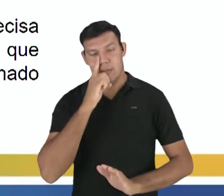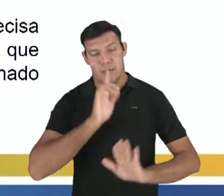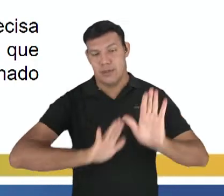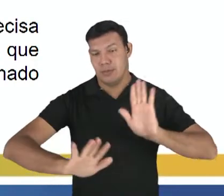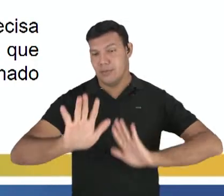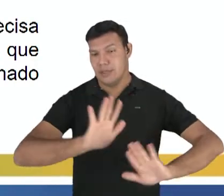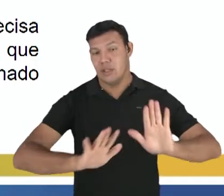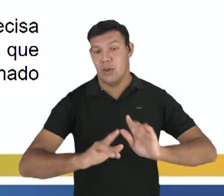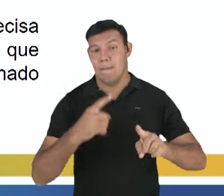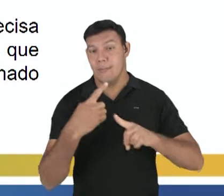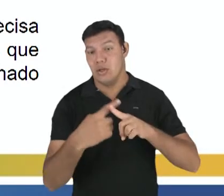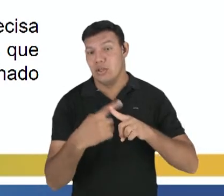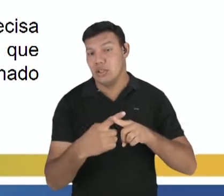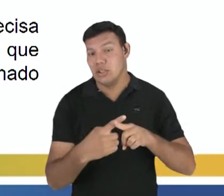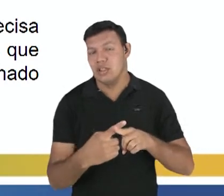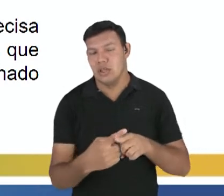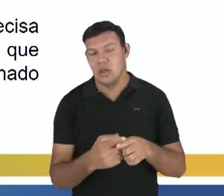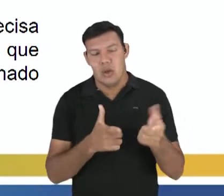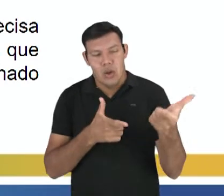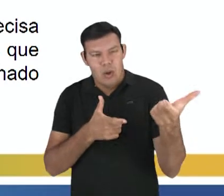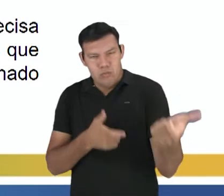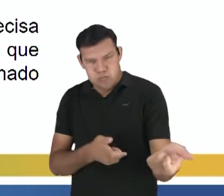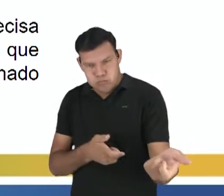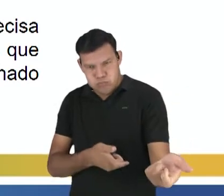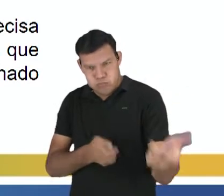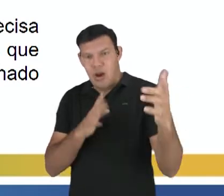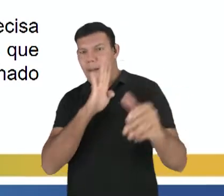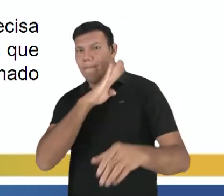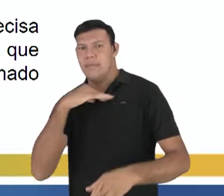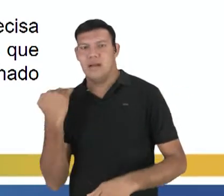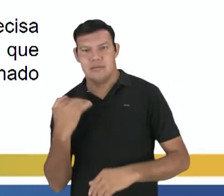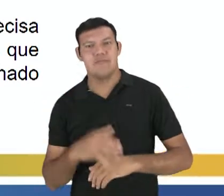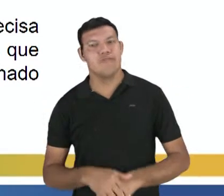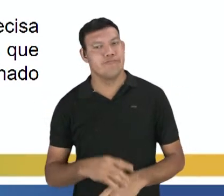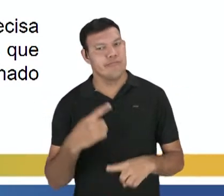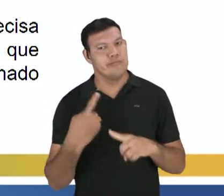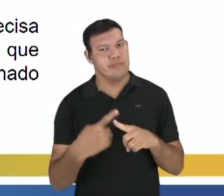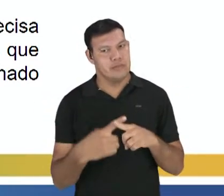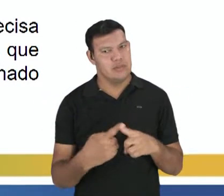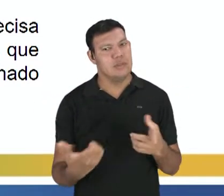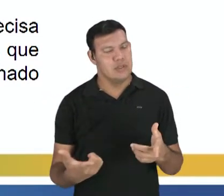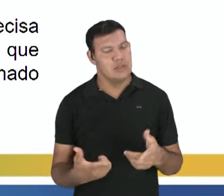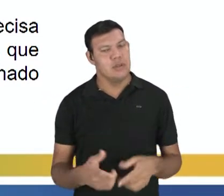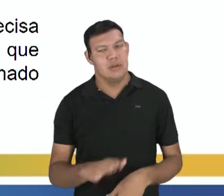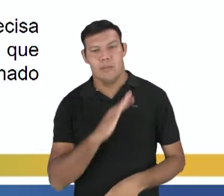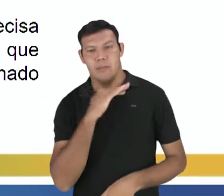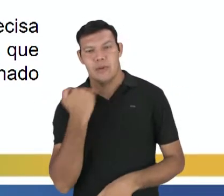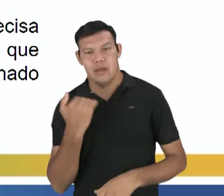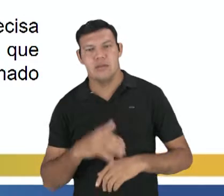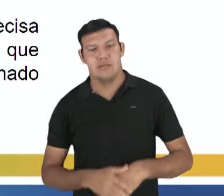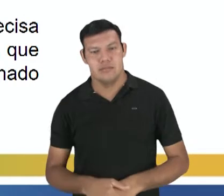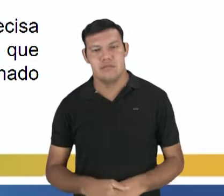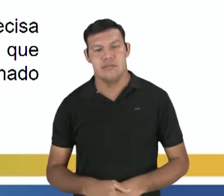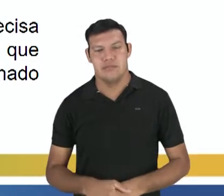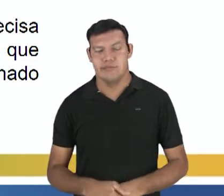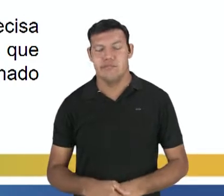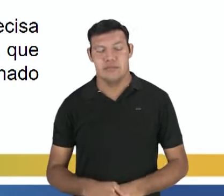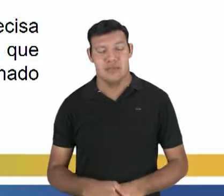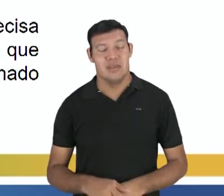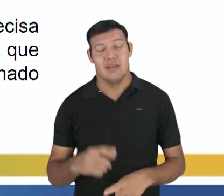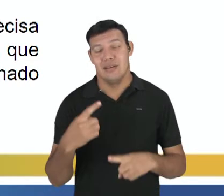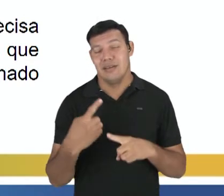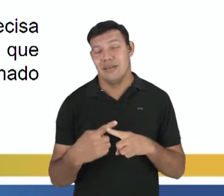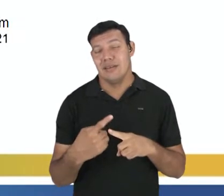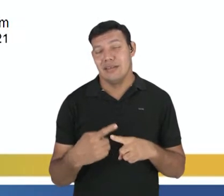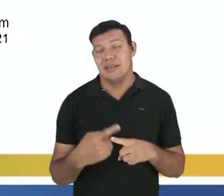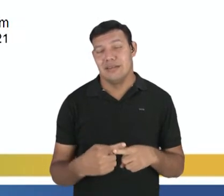um tiro da escopeta calibre 12 que tenho guardada em casa para estas situações. O tiro fez um estrago